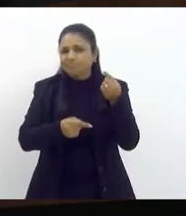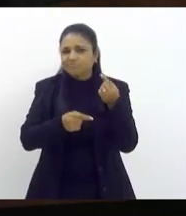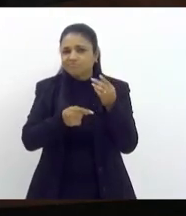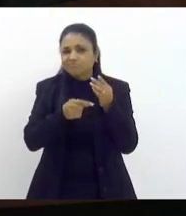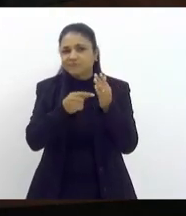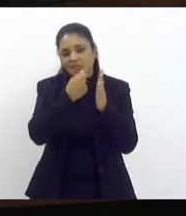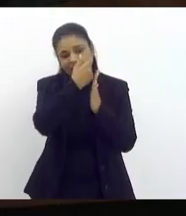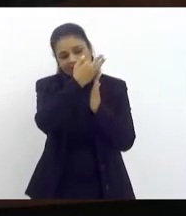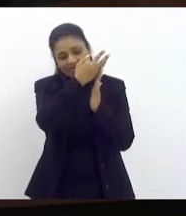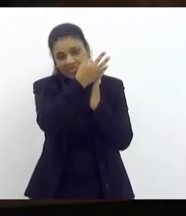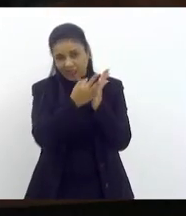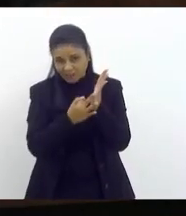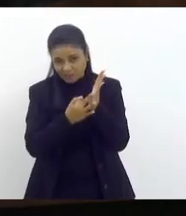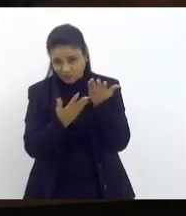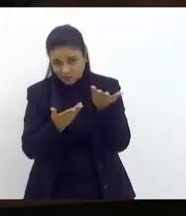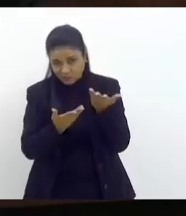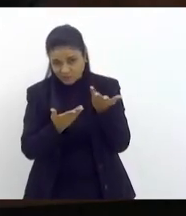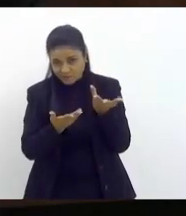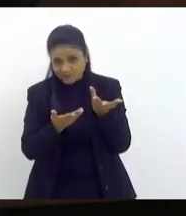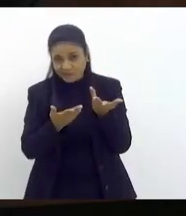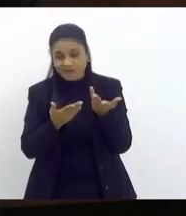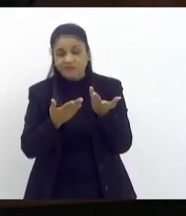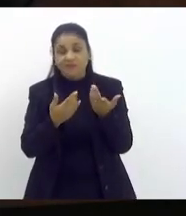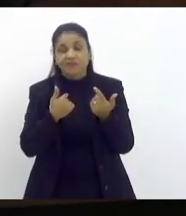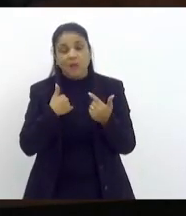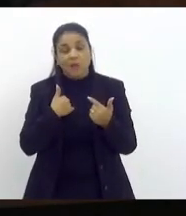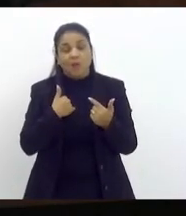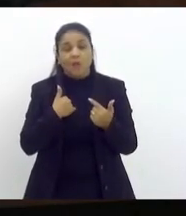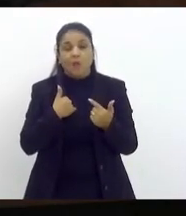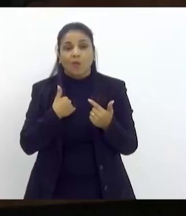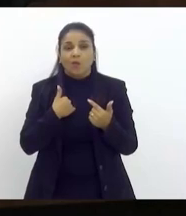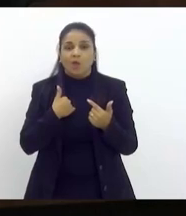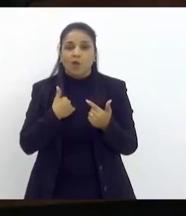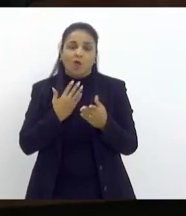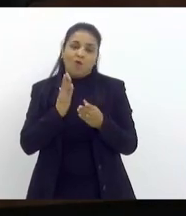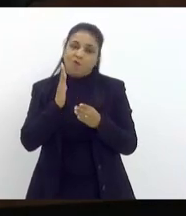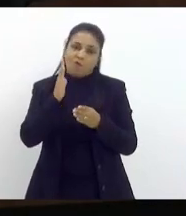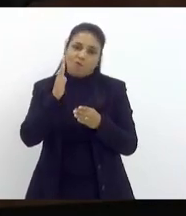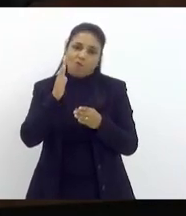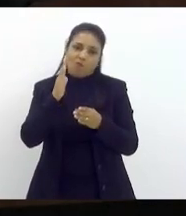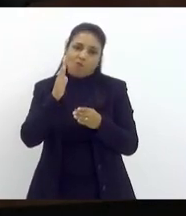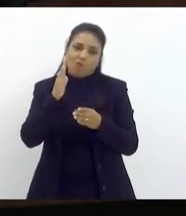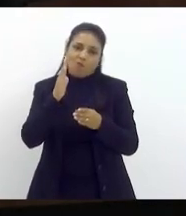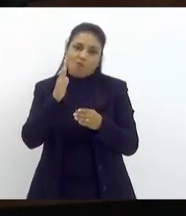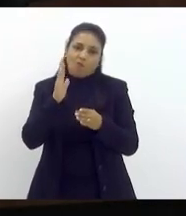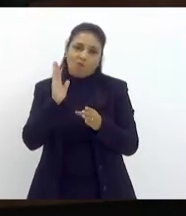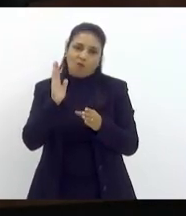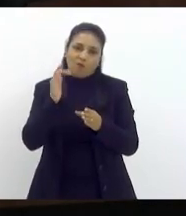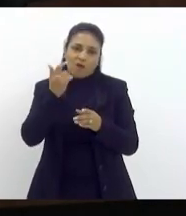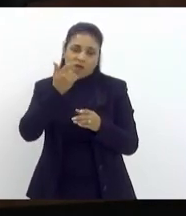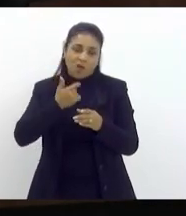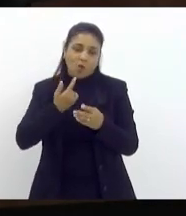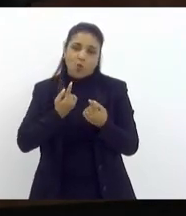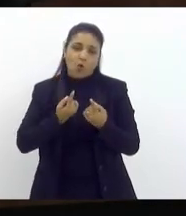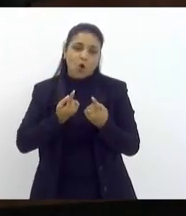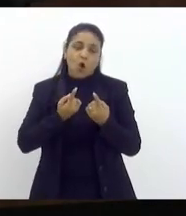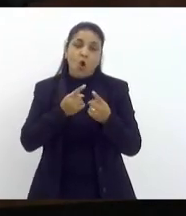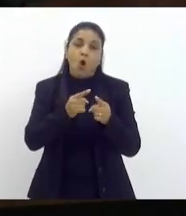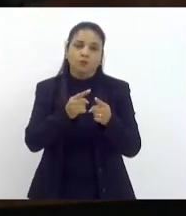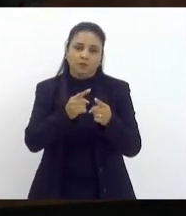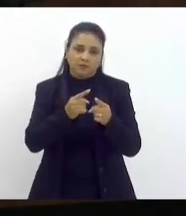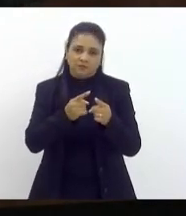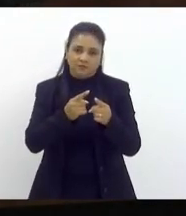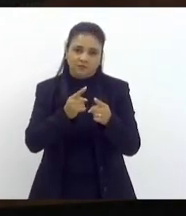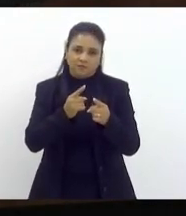Mas de qualquer forma eu jamais votaria contra obrigatoriedade